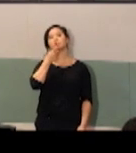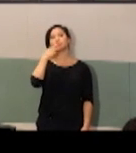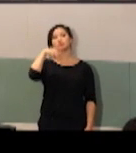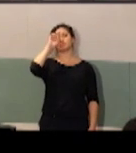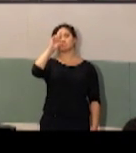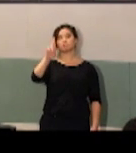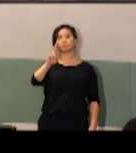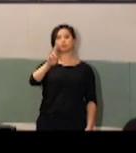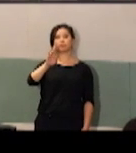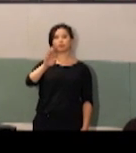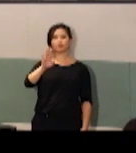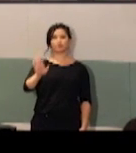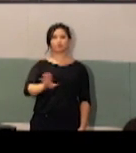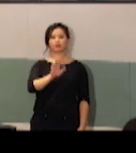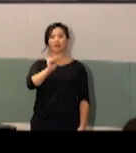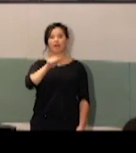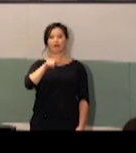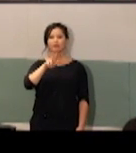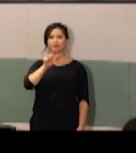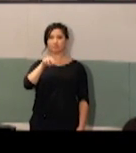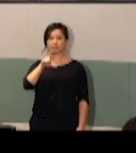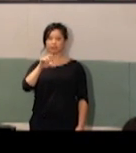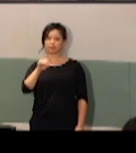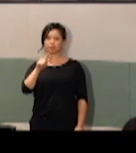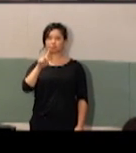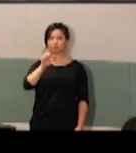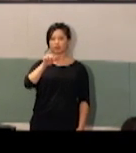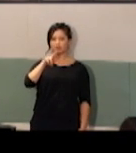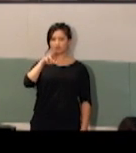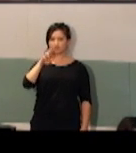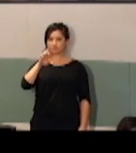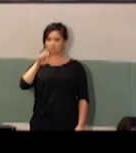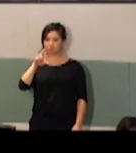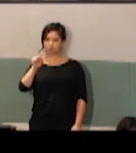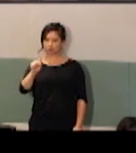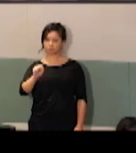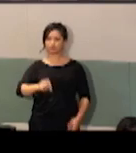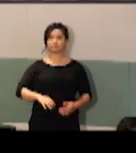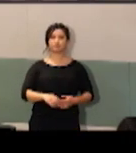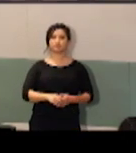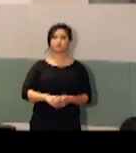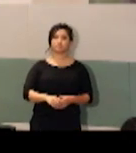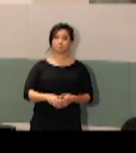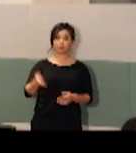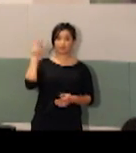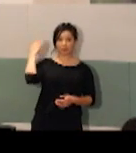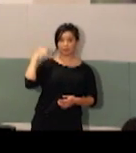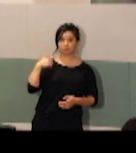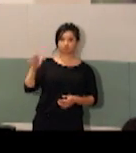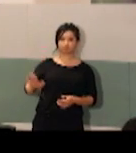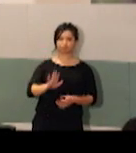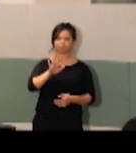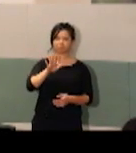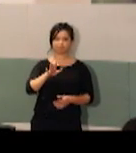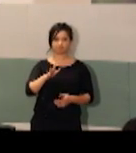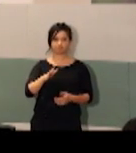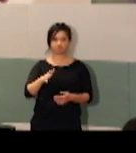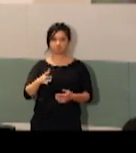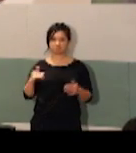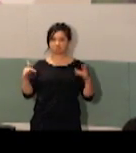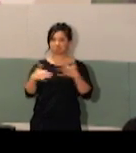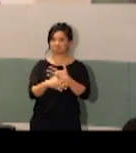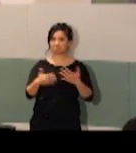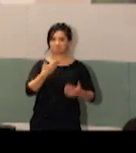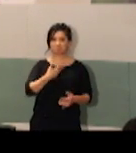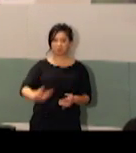senhor candidato Agnello Queiroz. Quando eu assumi o transporte público estava entregue para